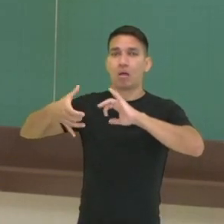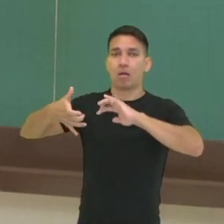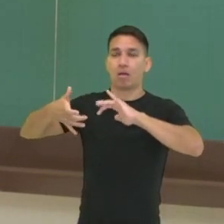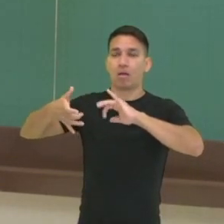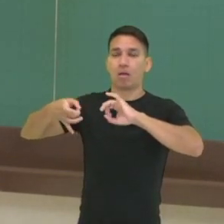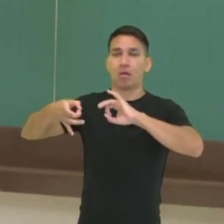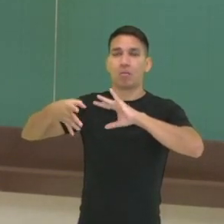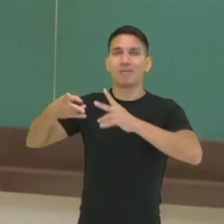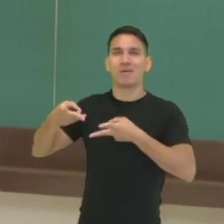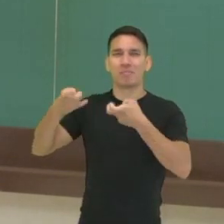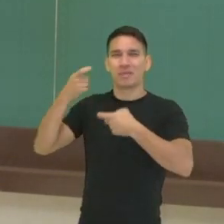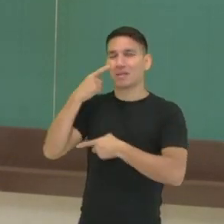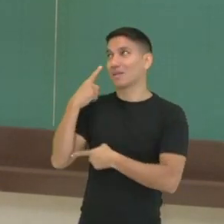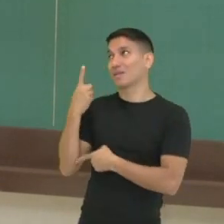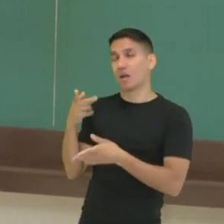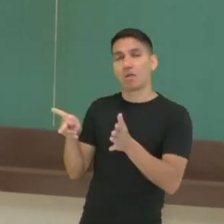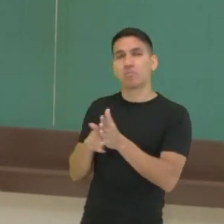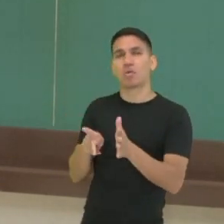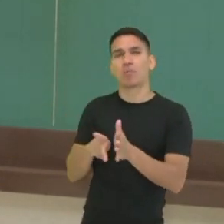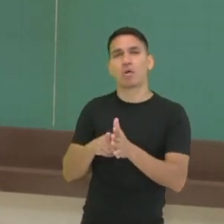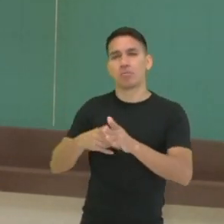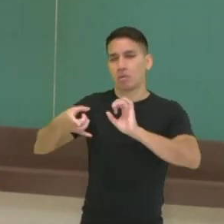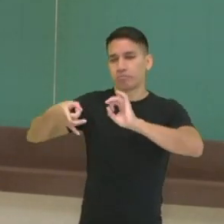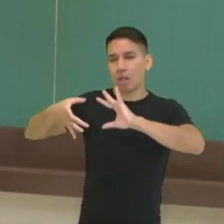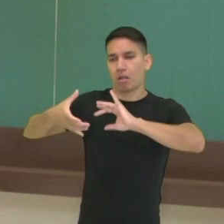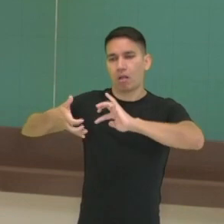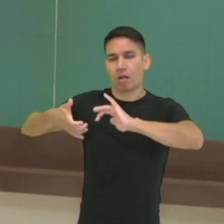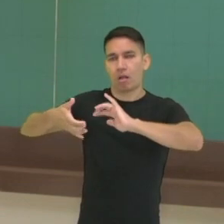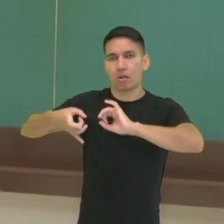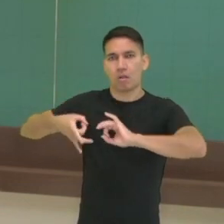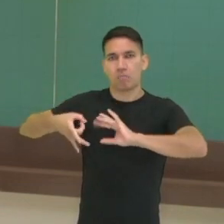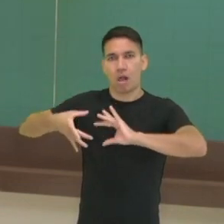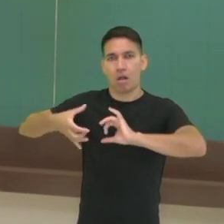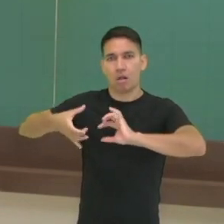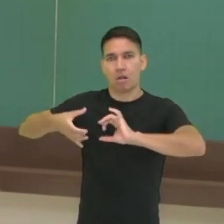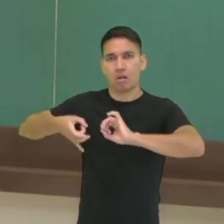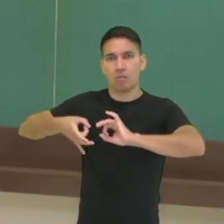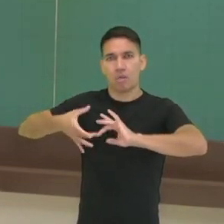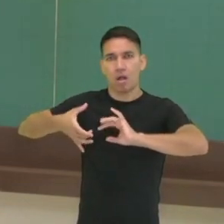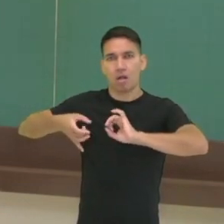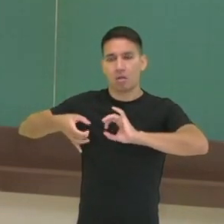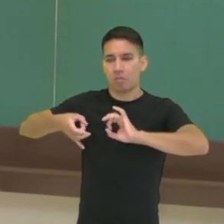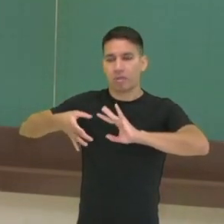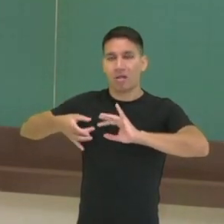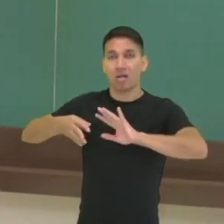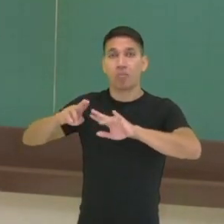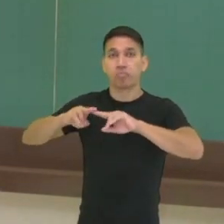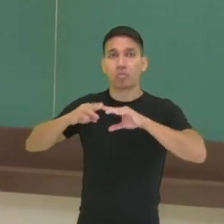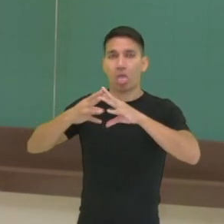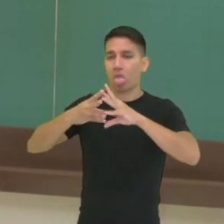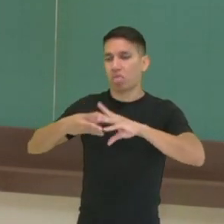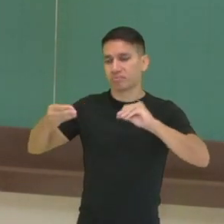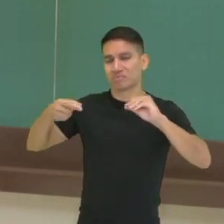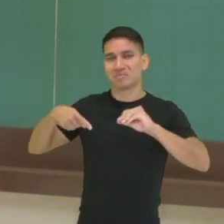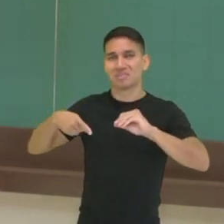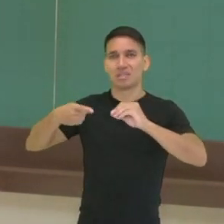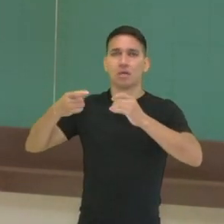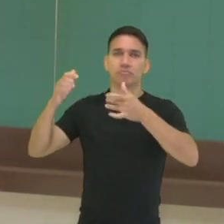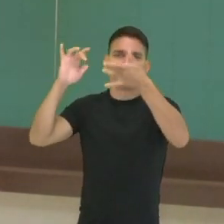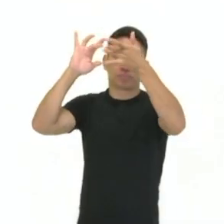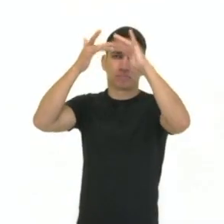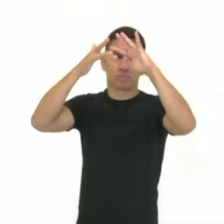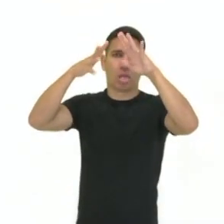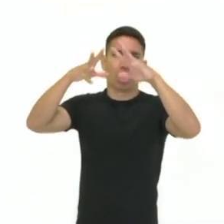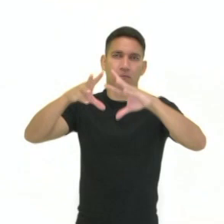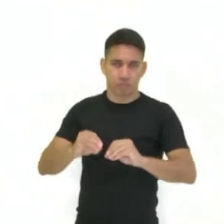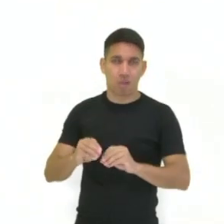não temos tantos neurotransmissores assim e esses neurônios vão ser destruídos, infelizmente. Esses